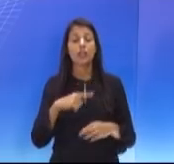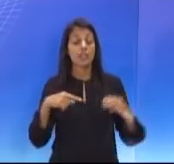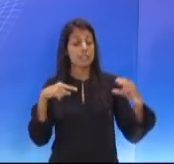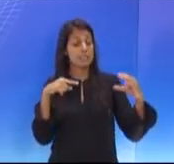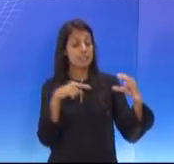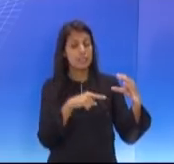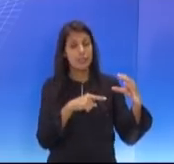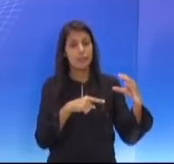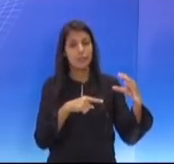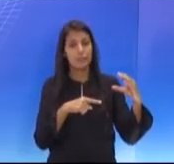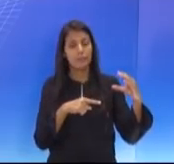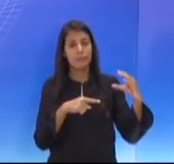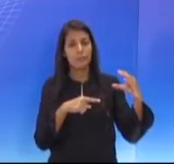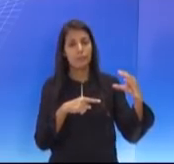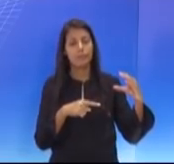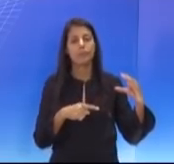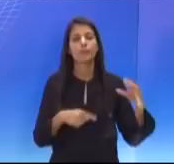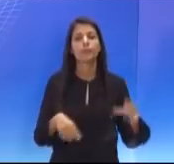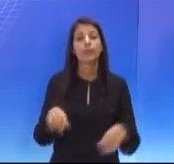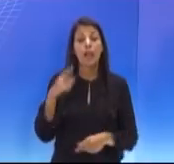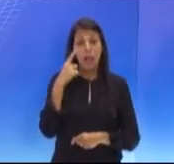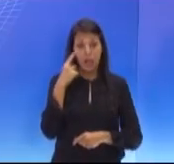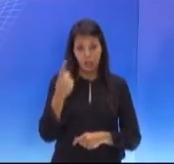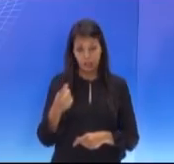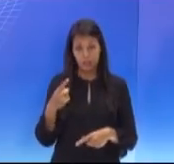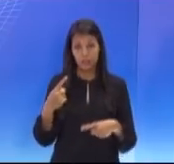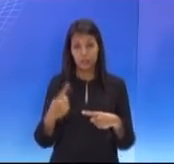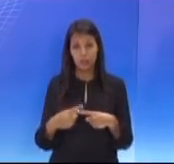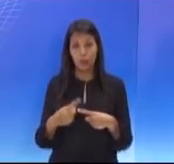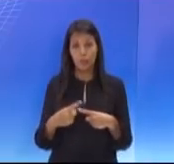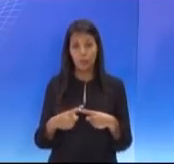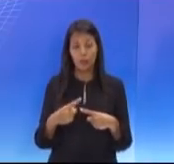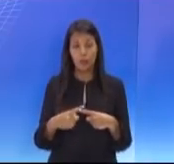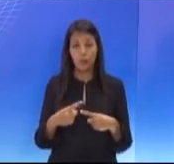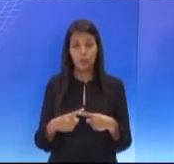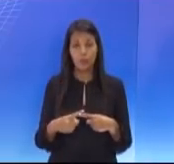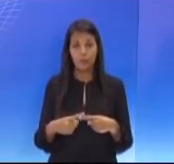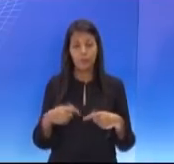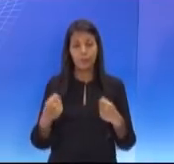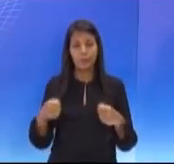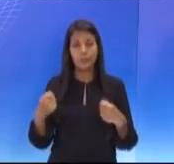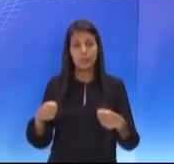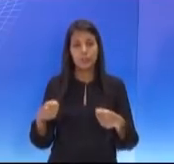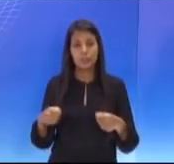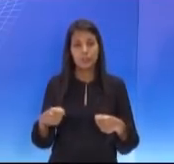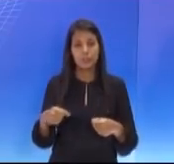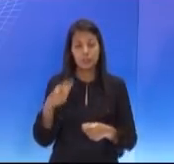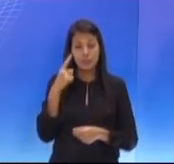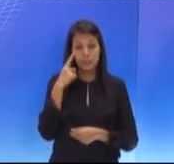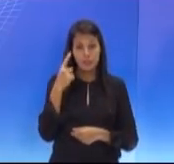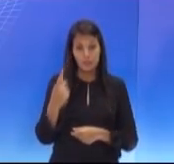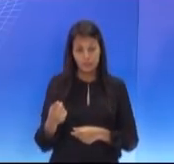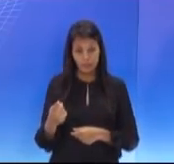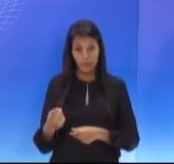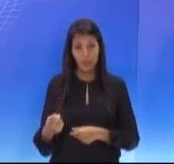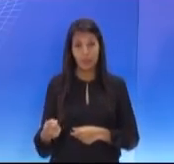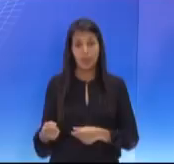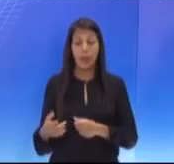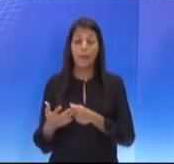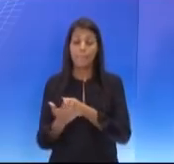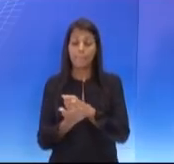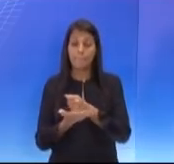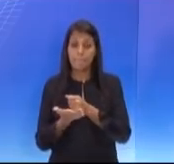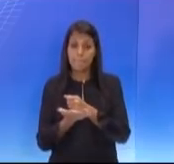ela exige um pouco mais de atenção, porque você tem que visualizar a disposição das bases, né? A